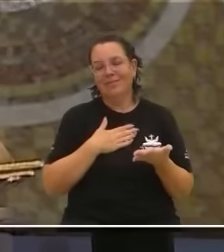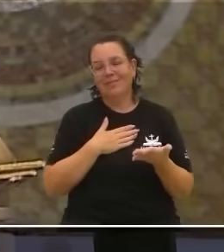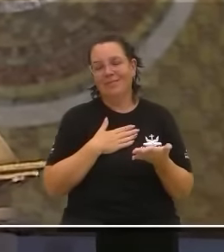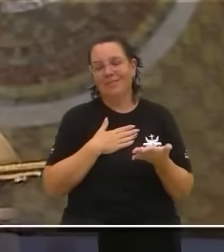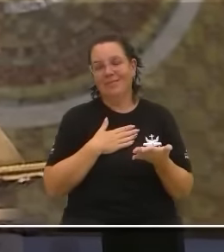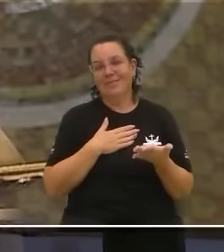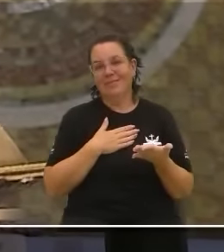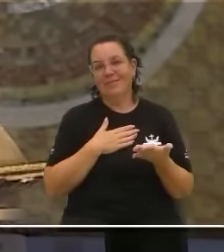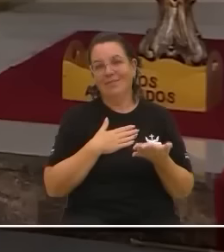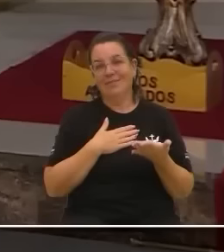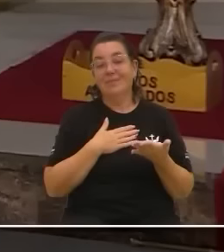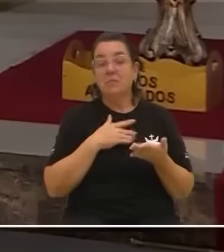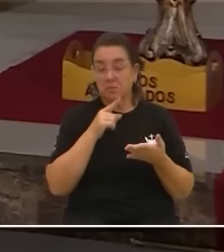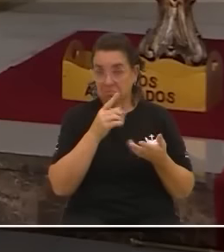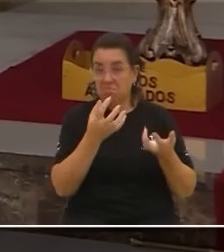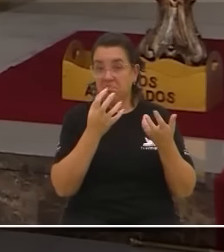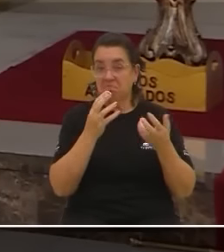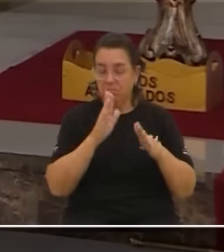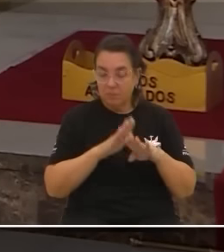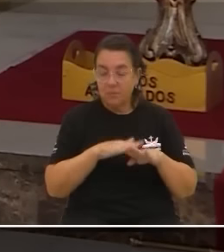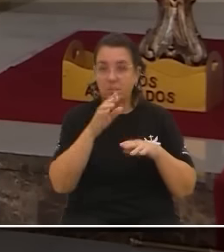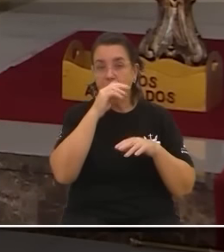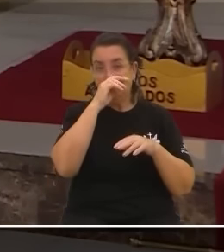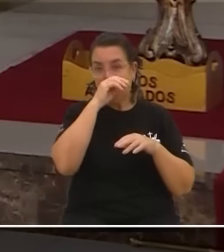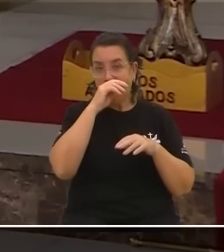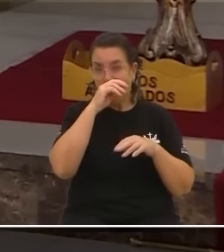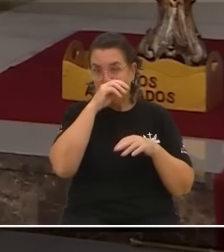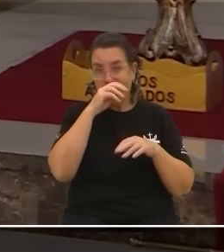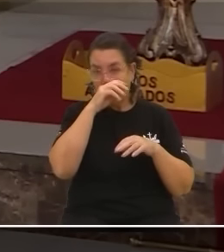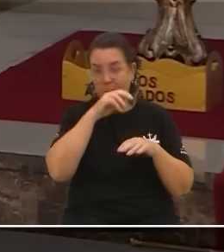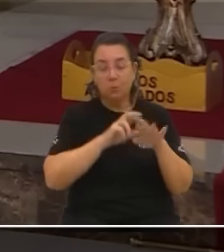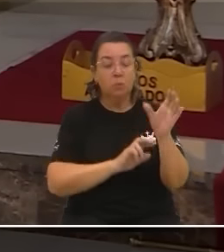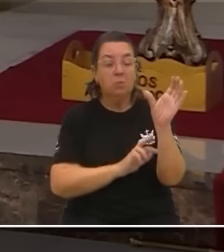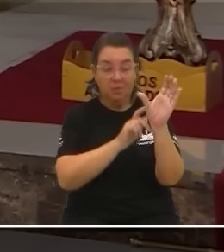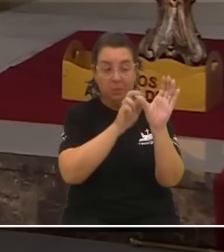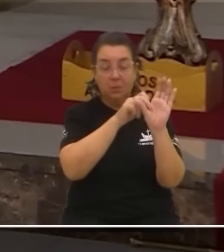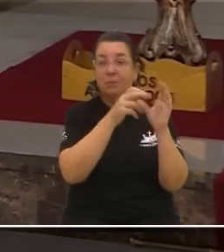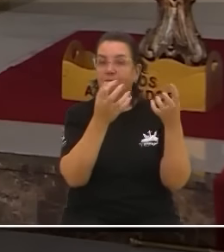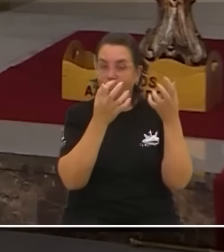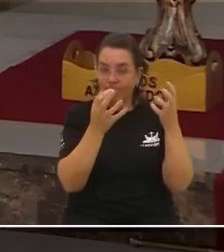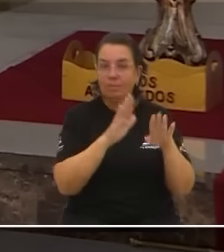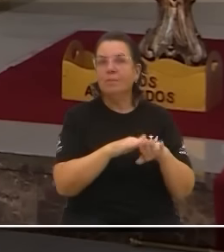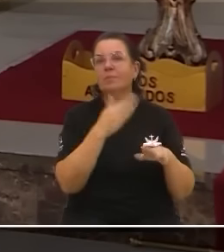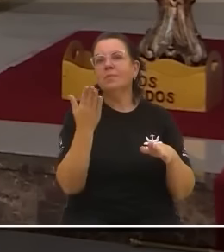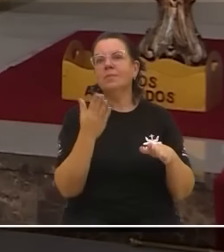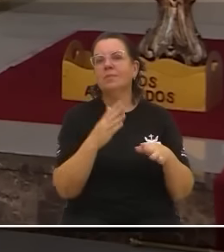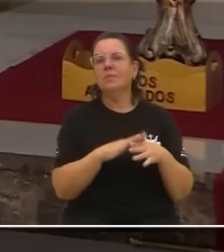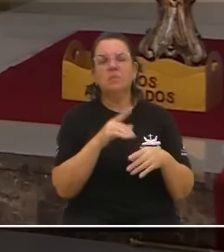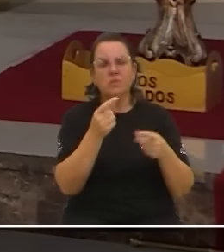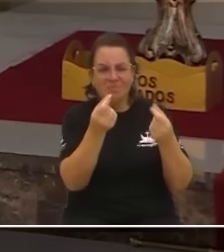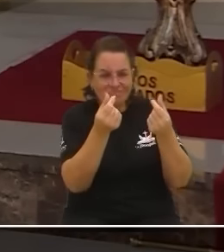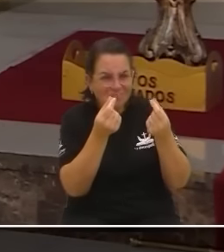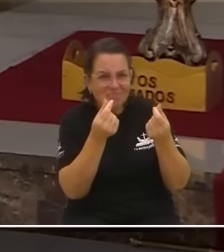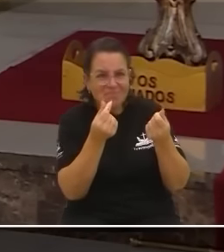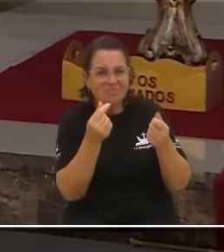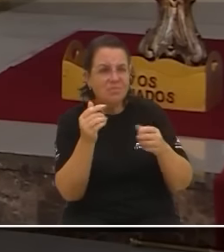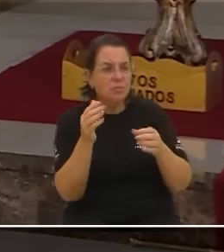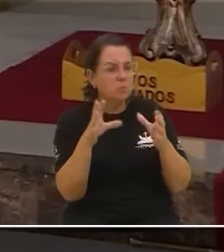Ele queria algo mais. É impressionante perceber isso. A riqueza não lhe